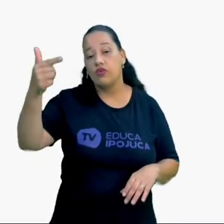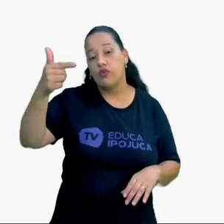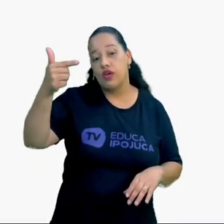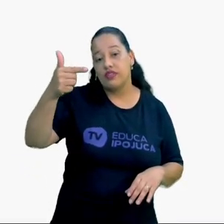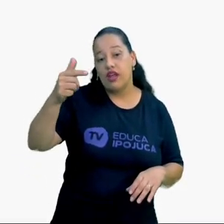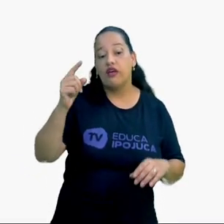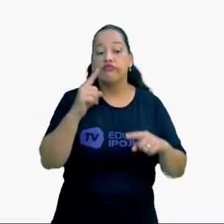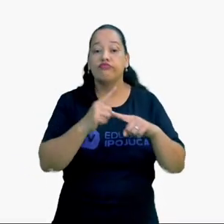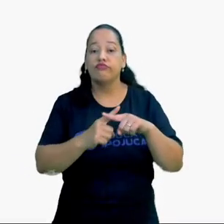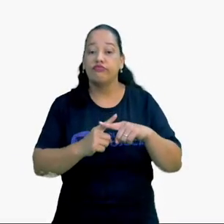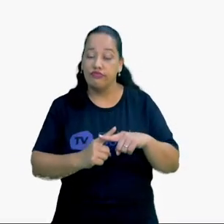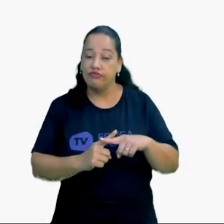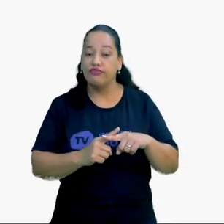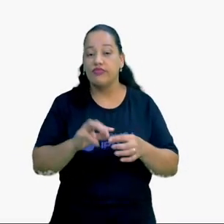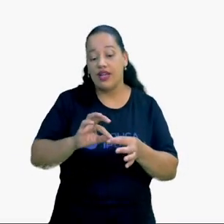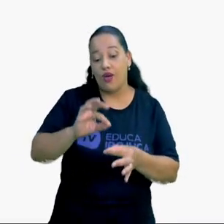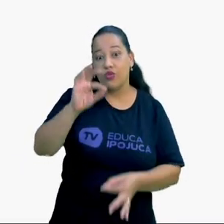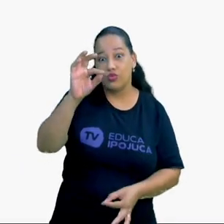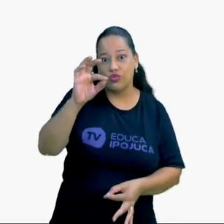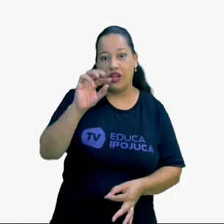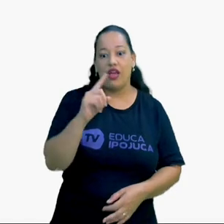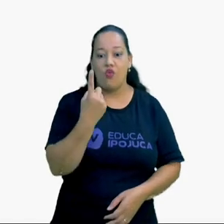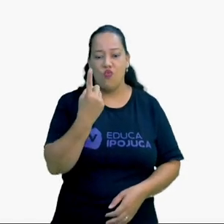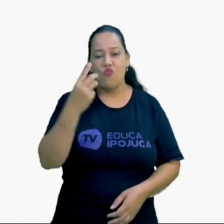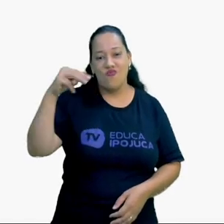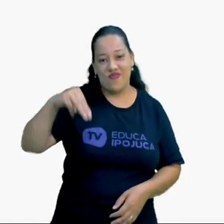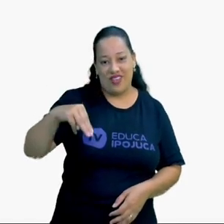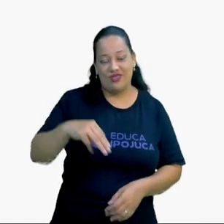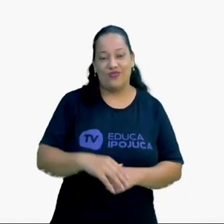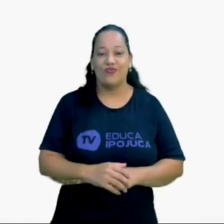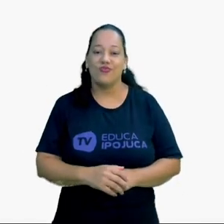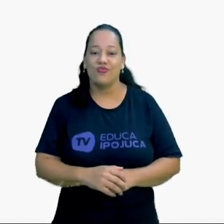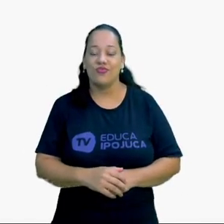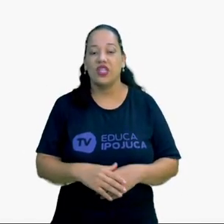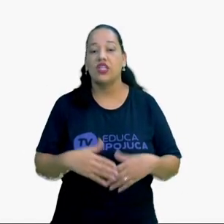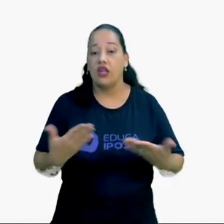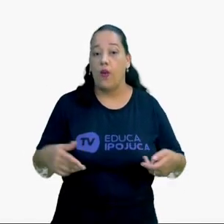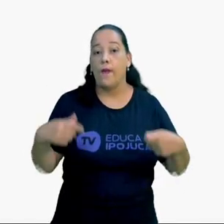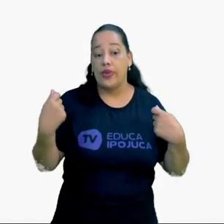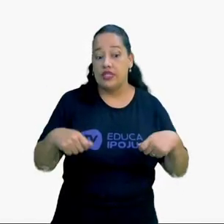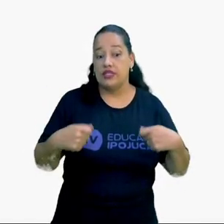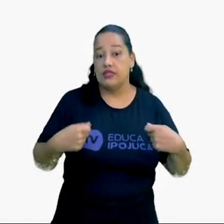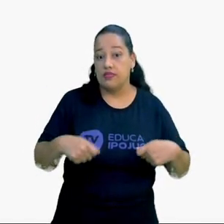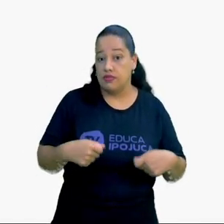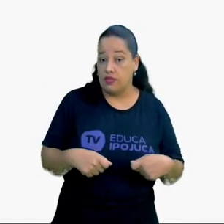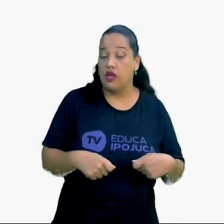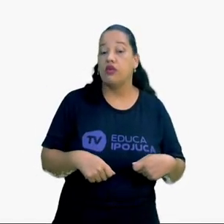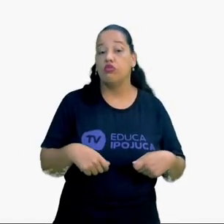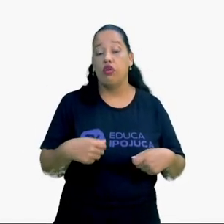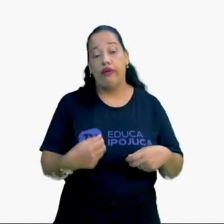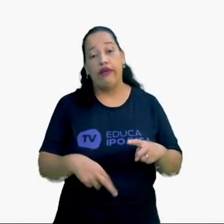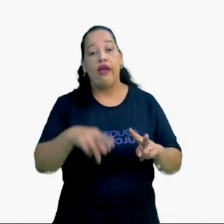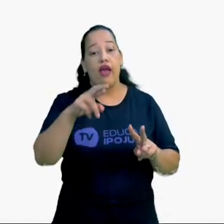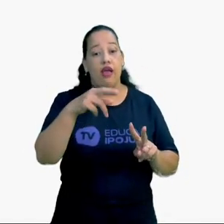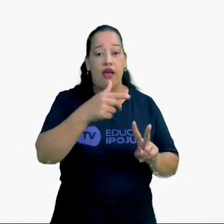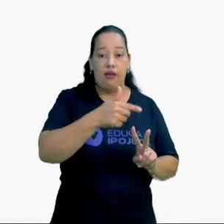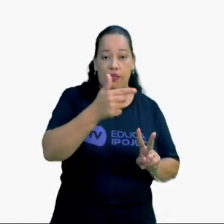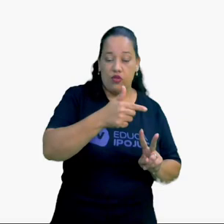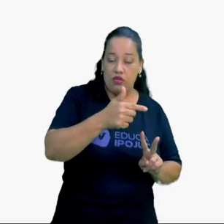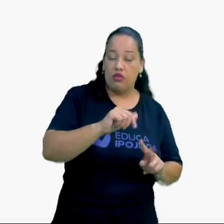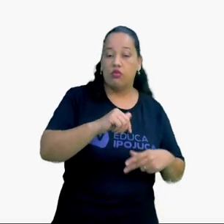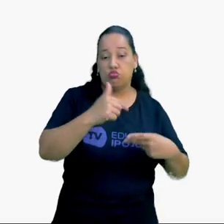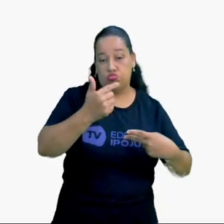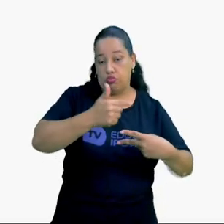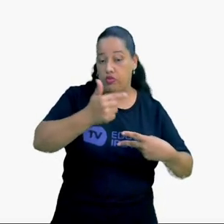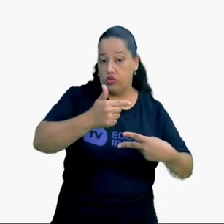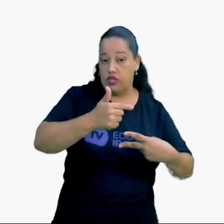que é de 1 metro. Então, calcula-se primeiro a potência e depois multiplica. Então,